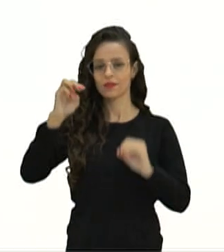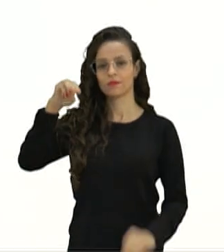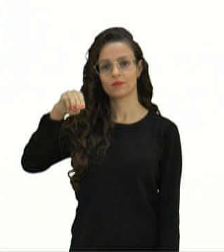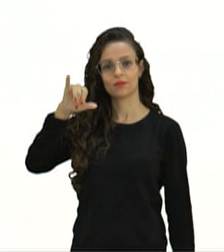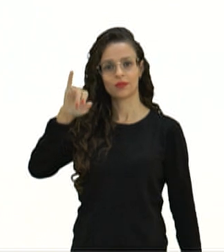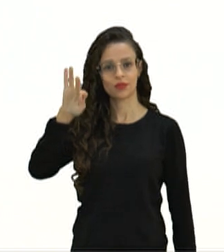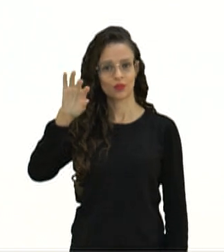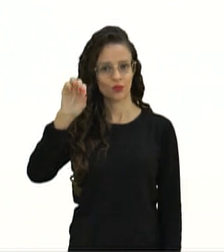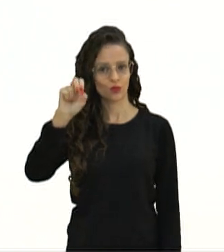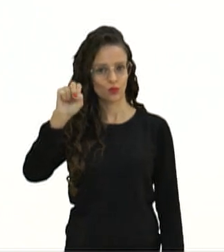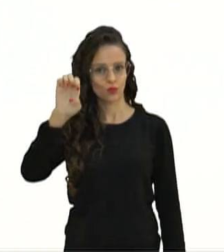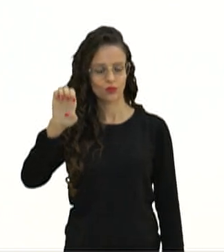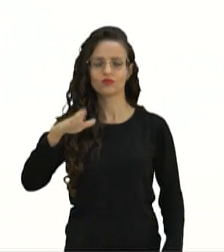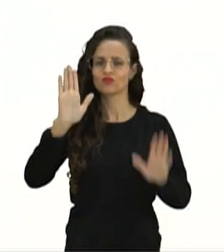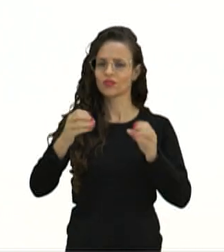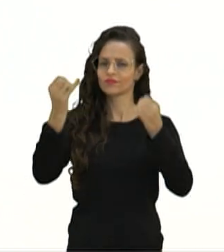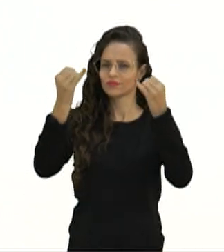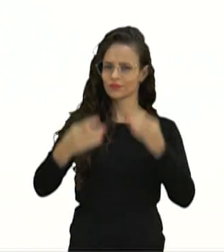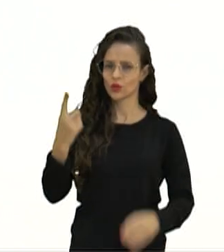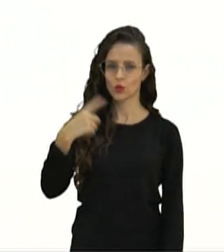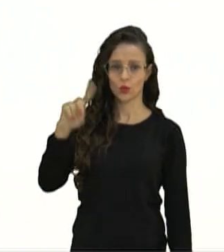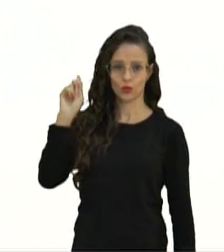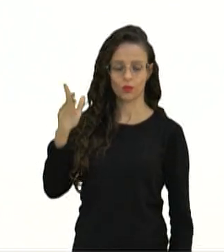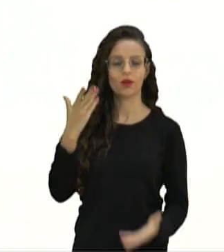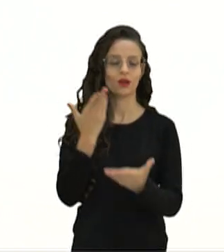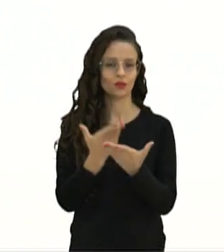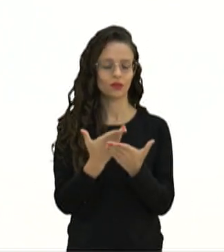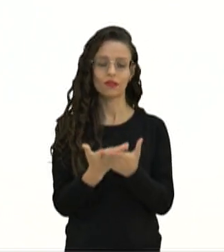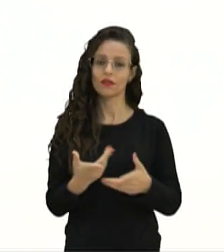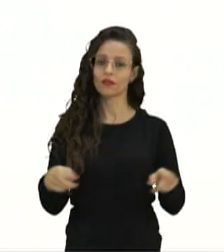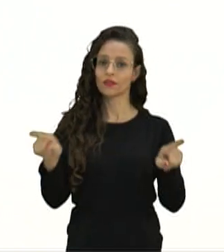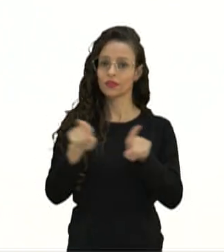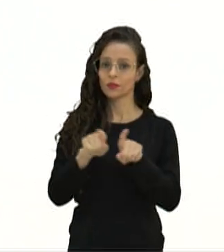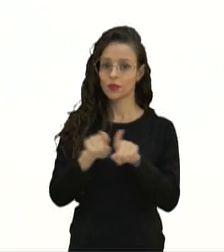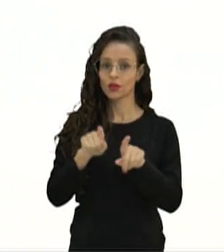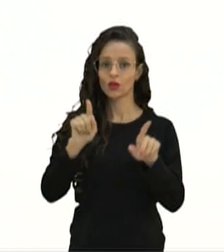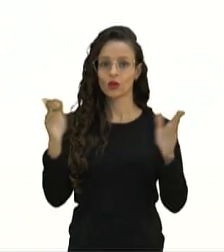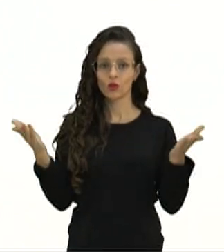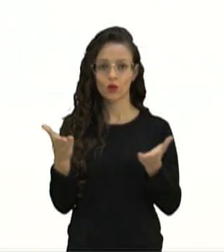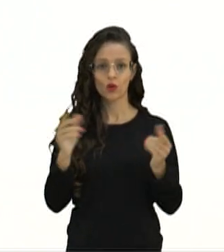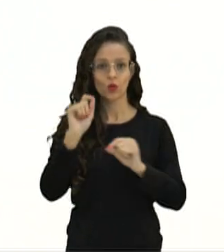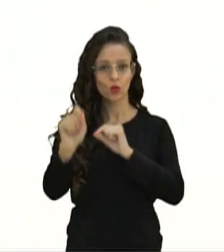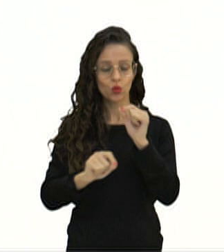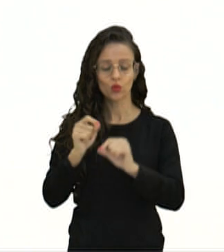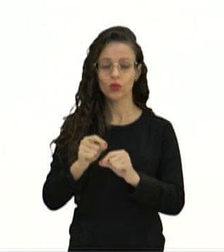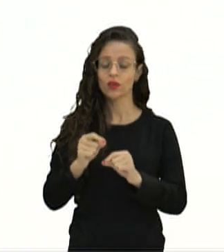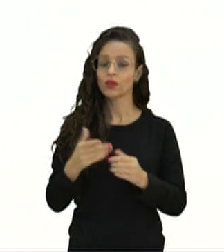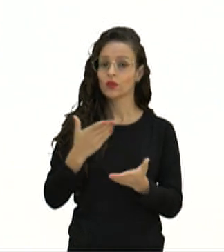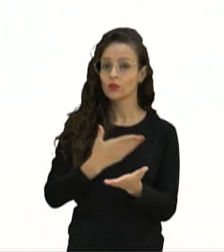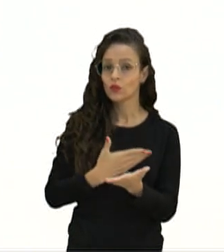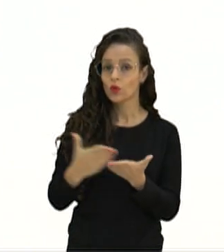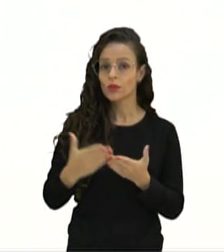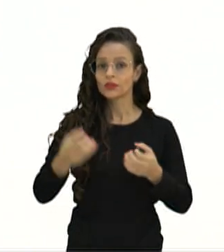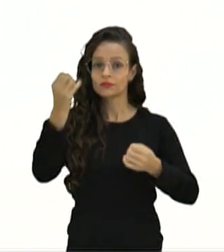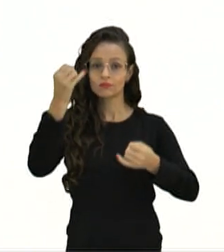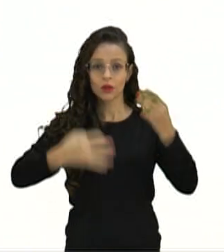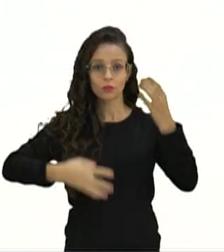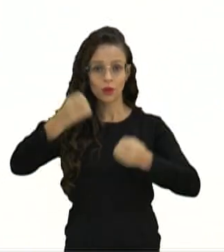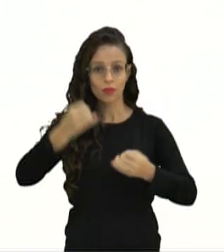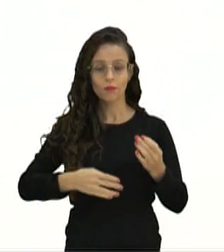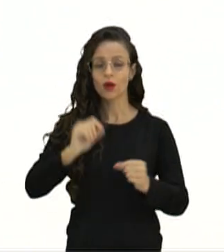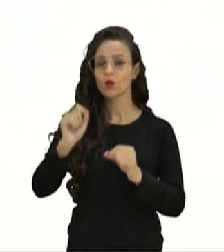celular que nós vimos na aula anterior. E também hoje nós vamos entrar num processo de